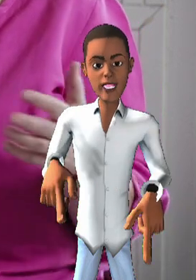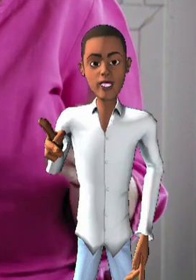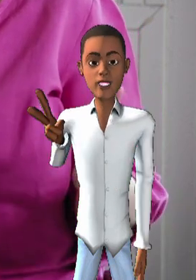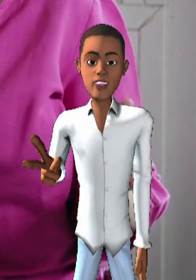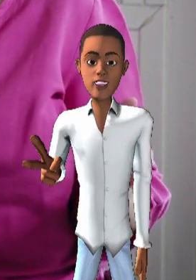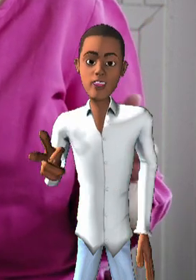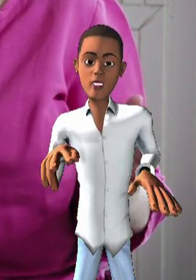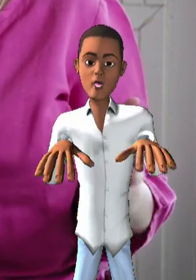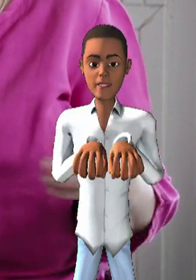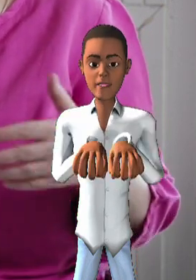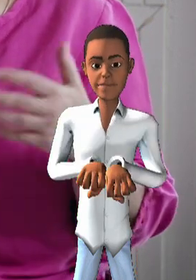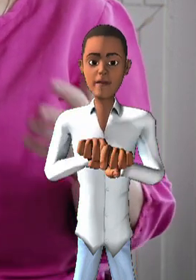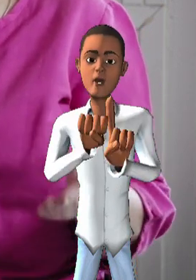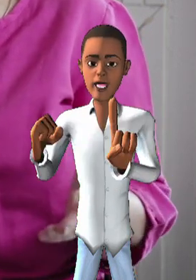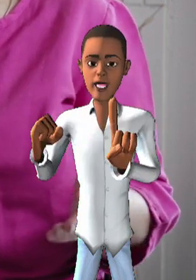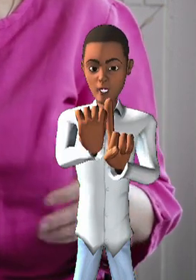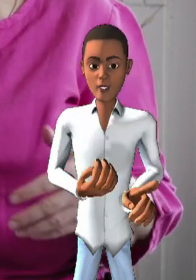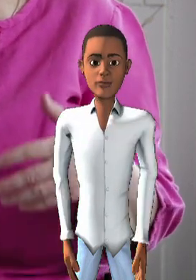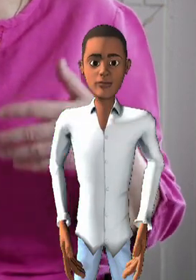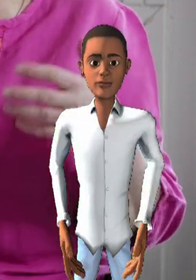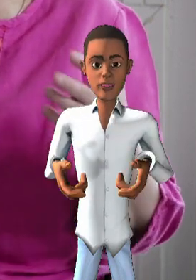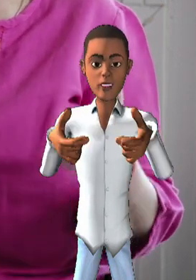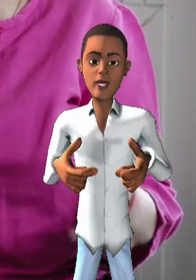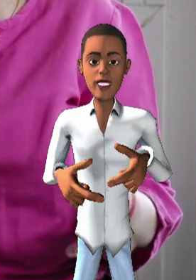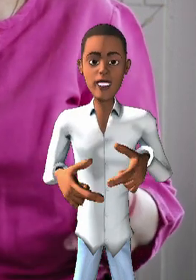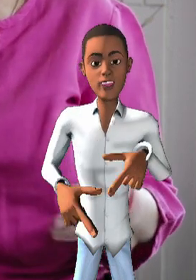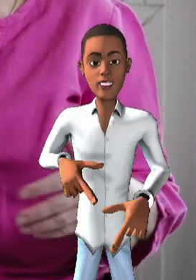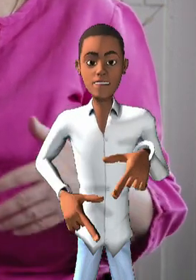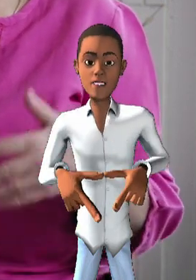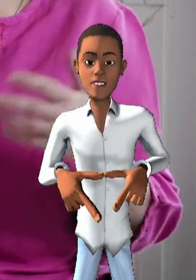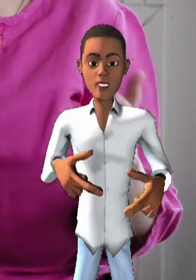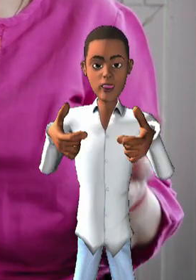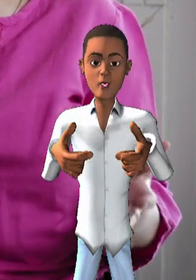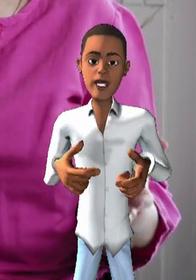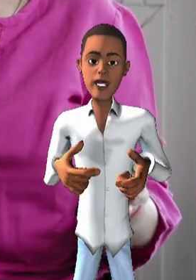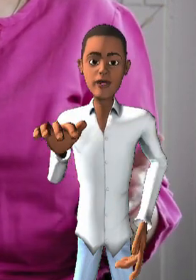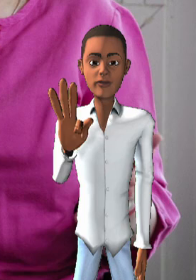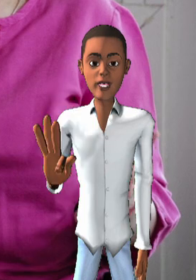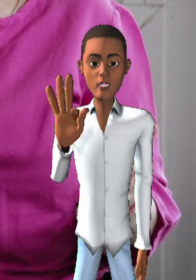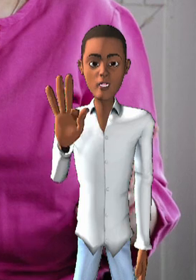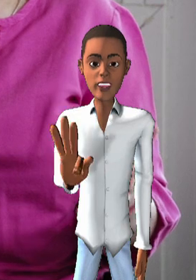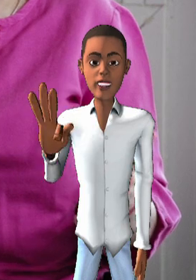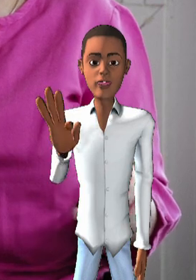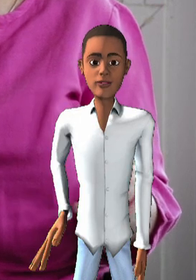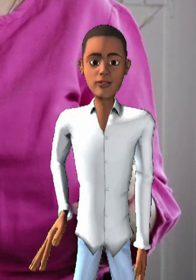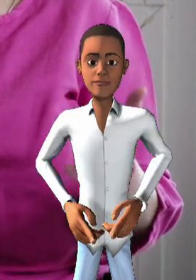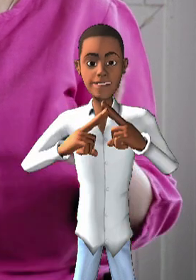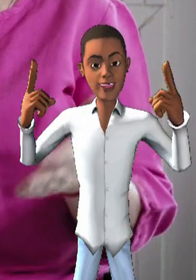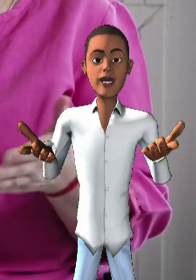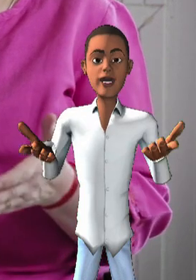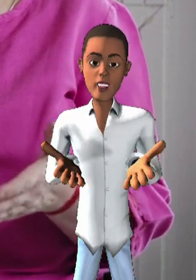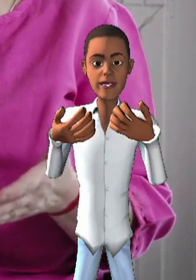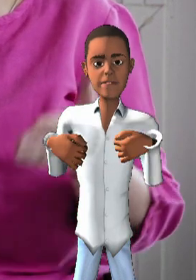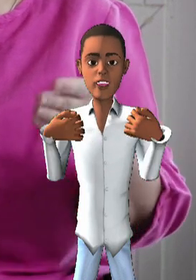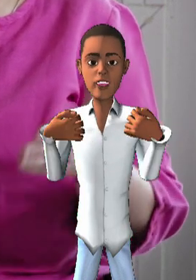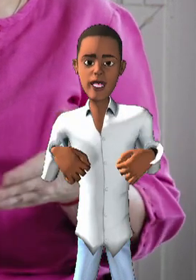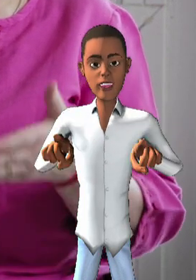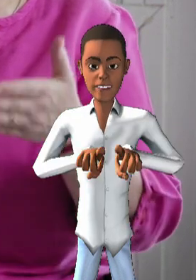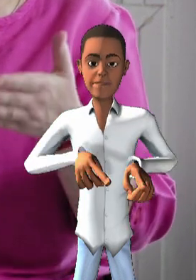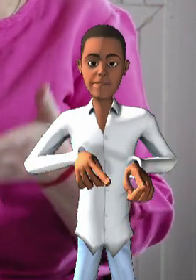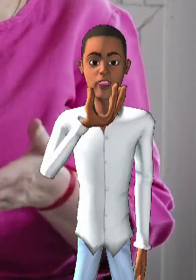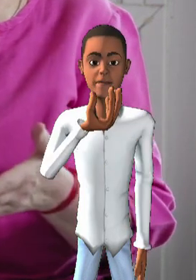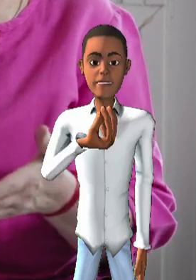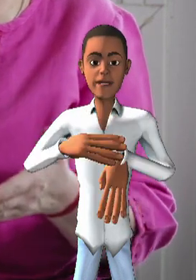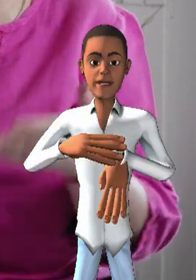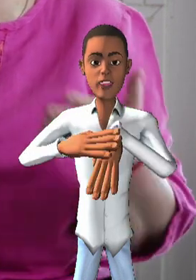lutando, as mulheres vão seguir nas ruas, vão seguir no trabalho, vão seguir nas universidades. Mas agora